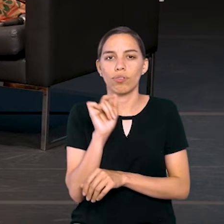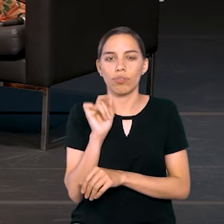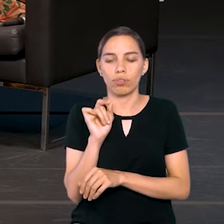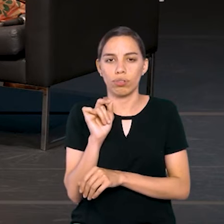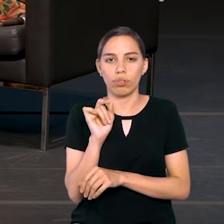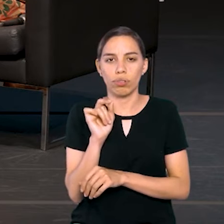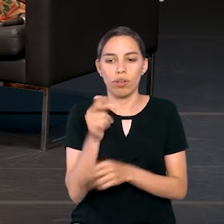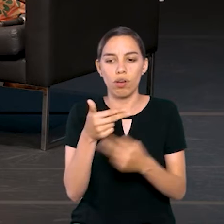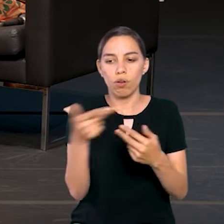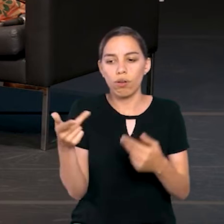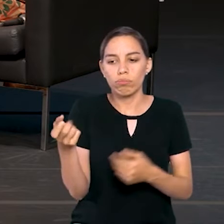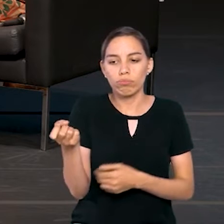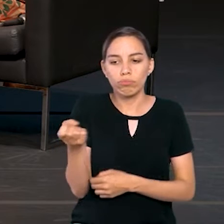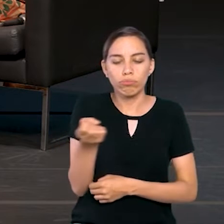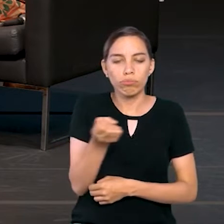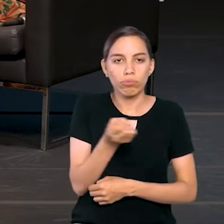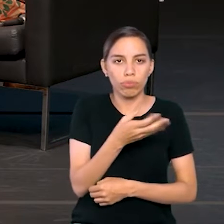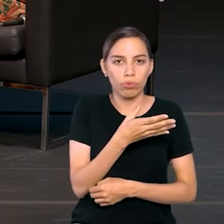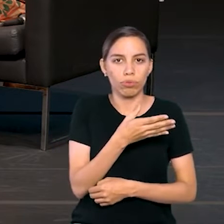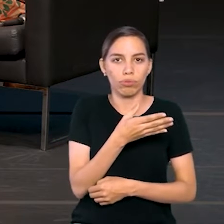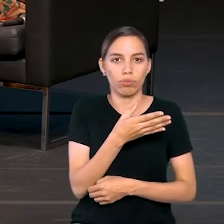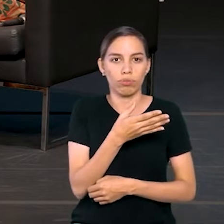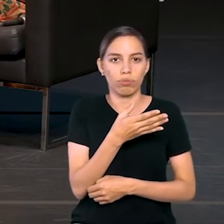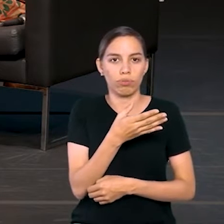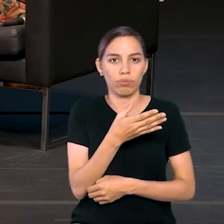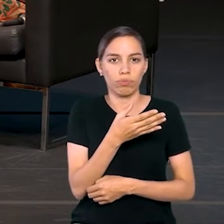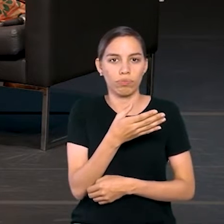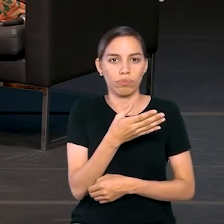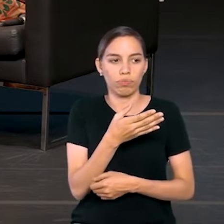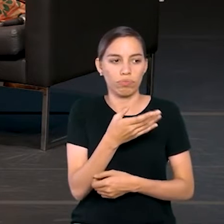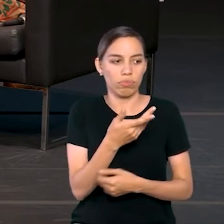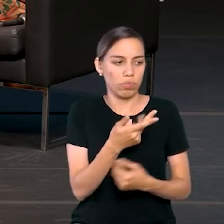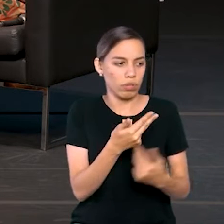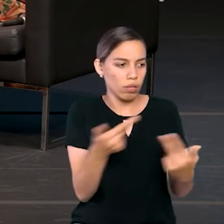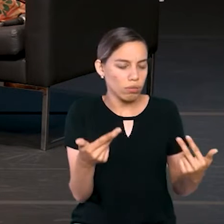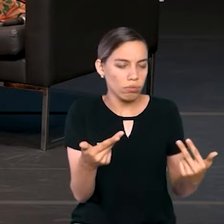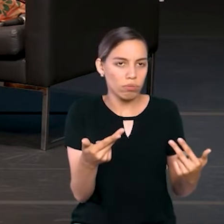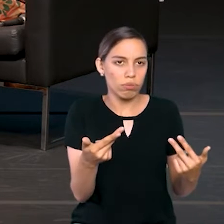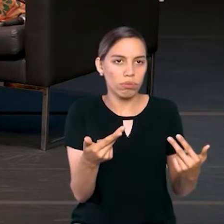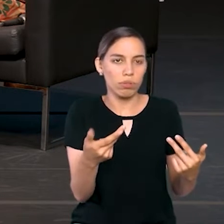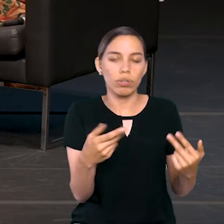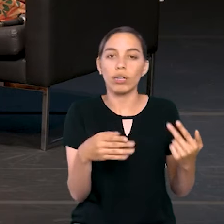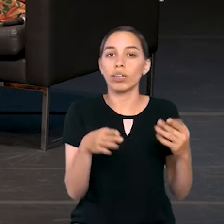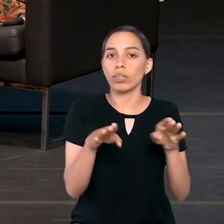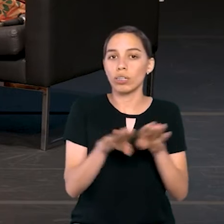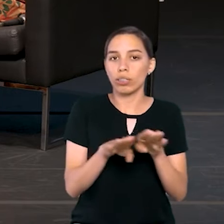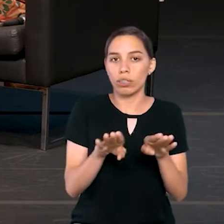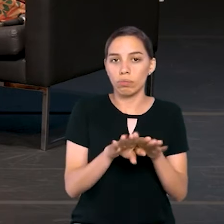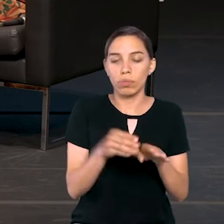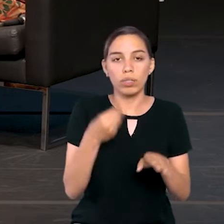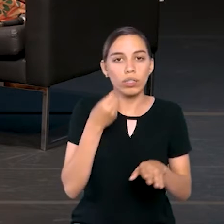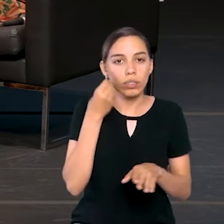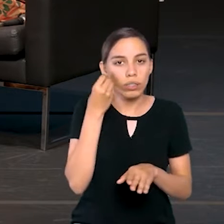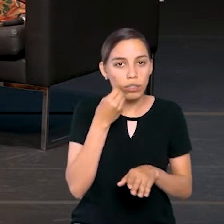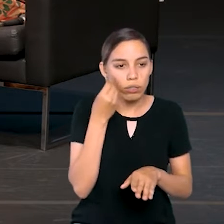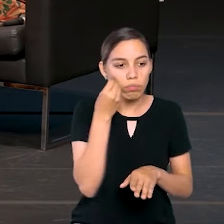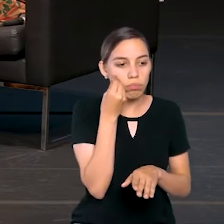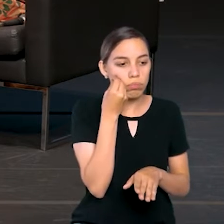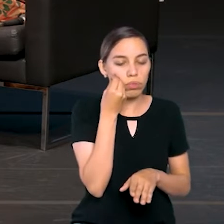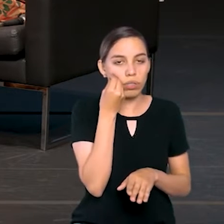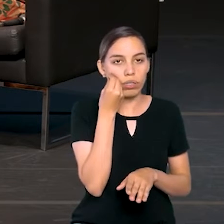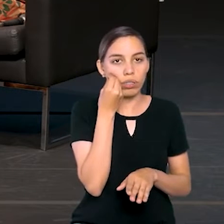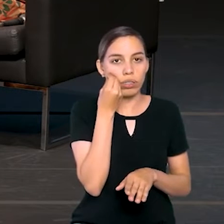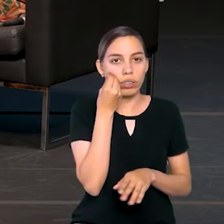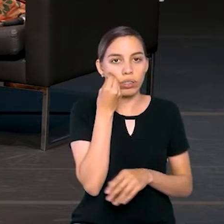uma novidade, tanto nos artefatos, quanto na própria experiência de